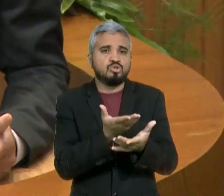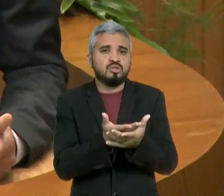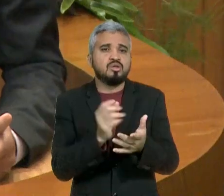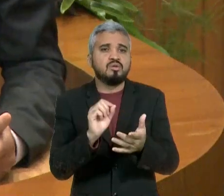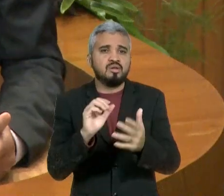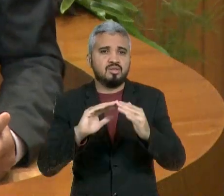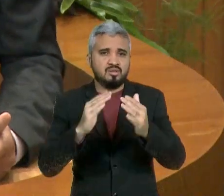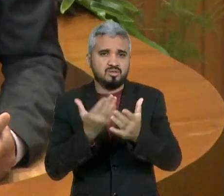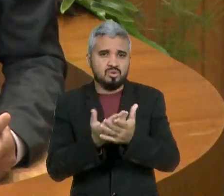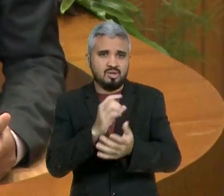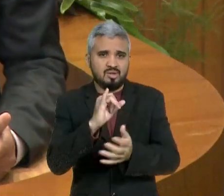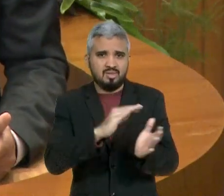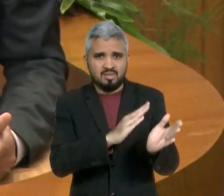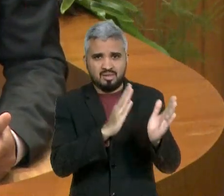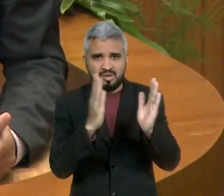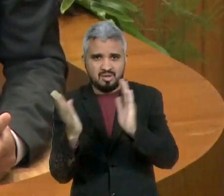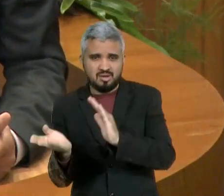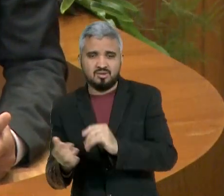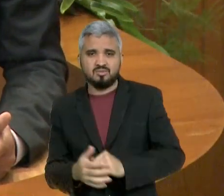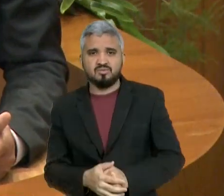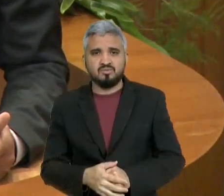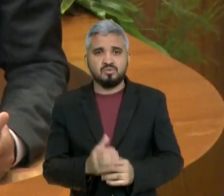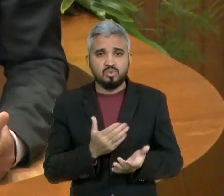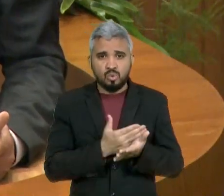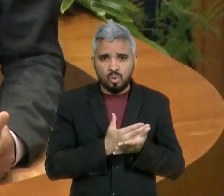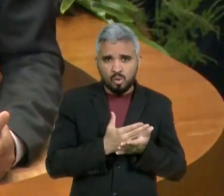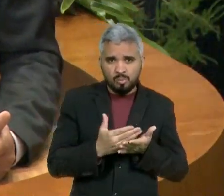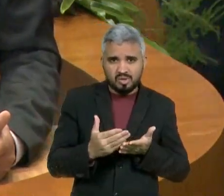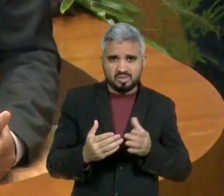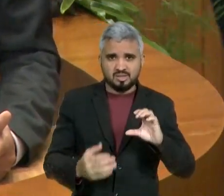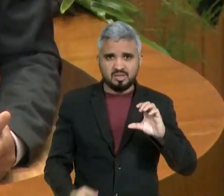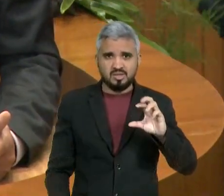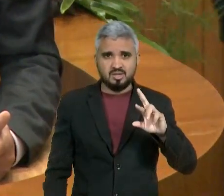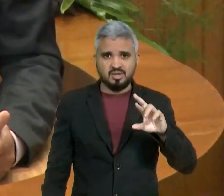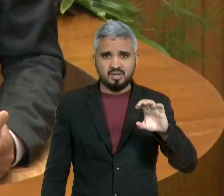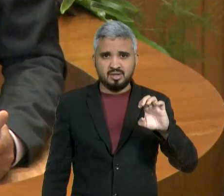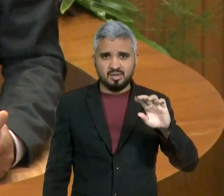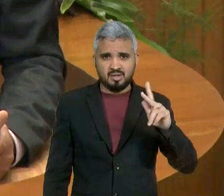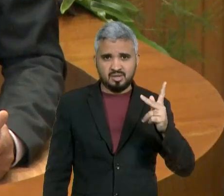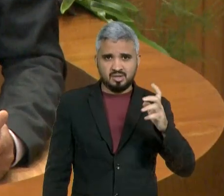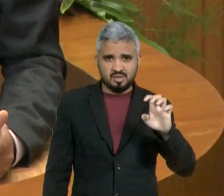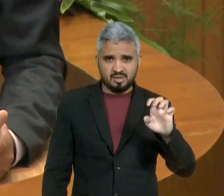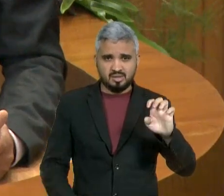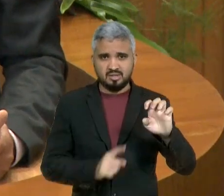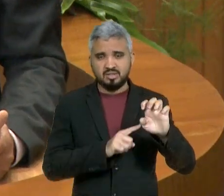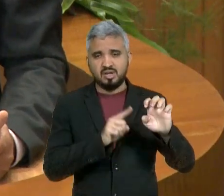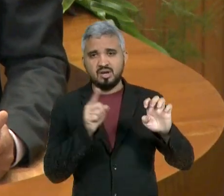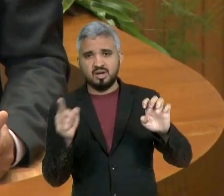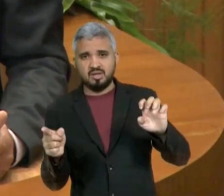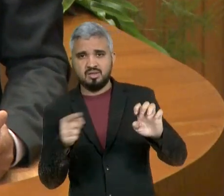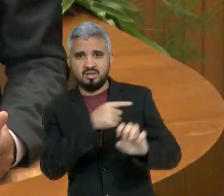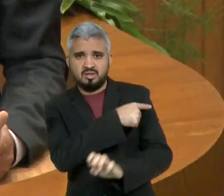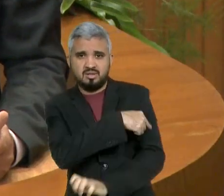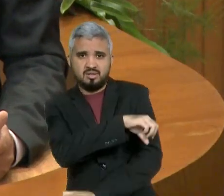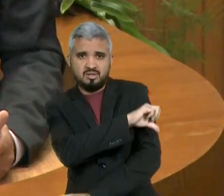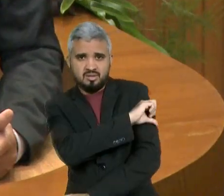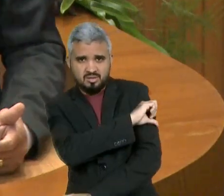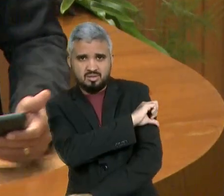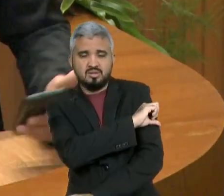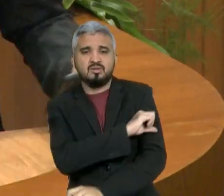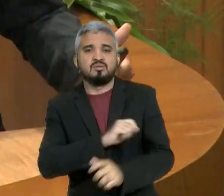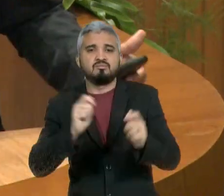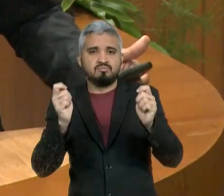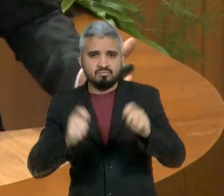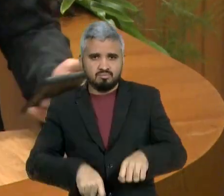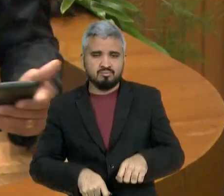que desde a creche até o ensino fundamental nós vamos ter a oportunidade de dar mais